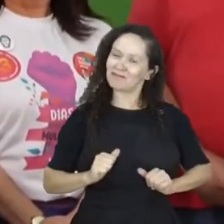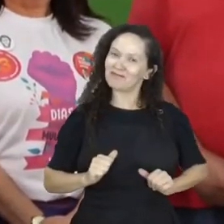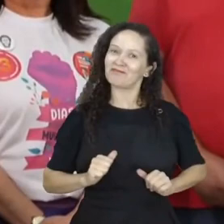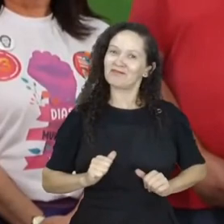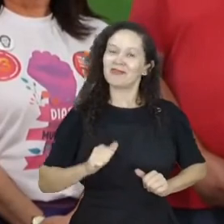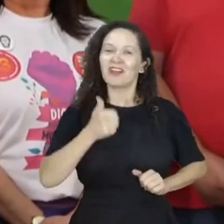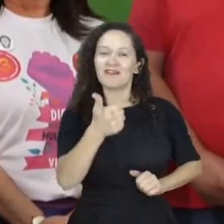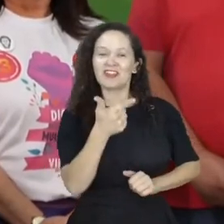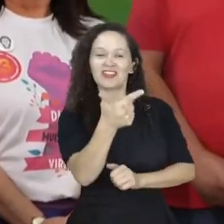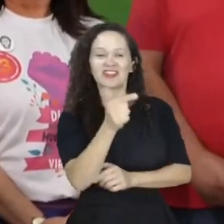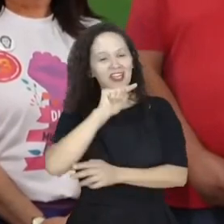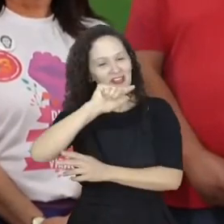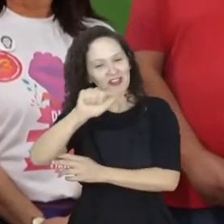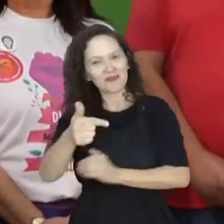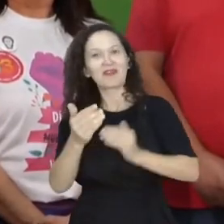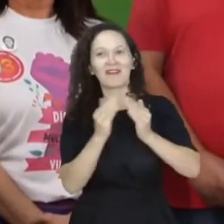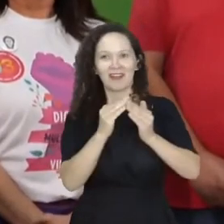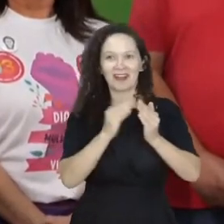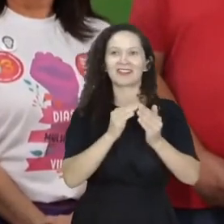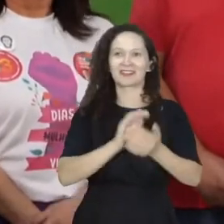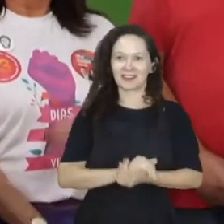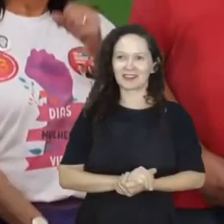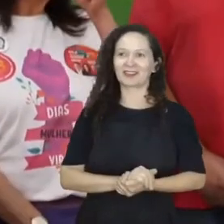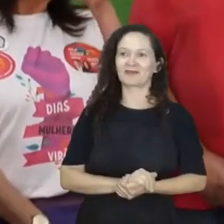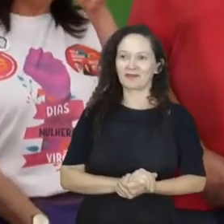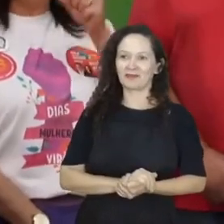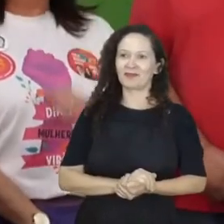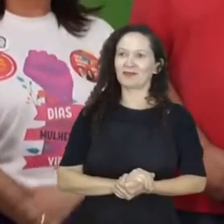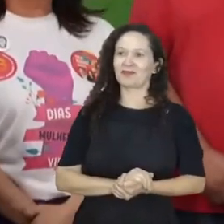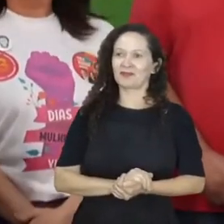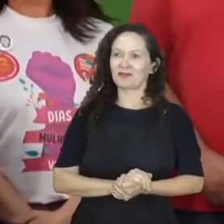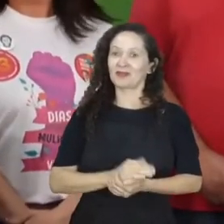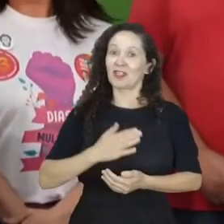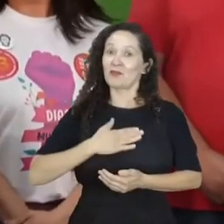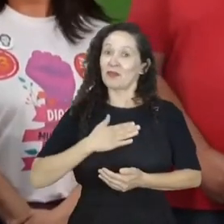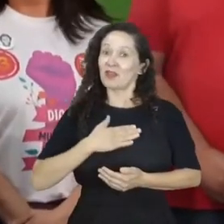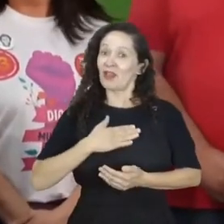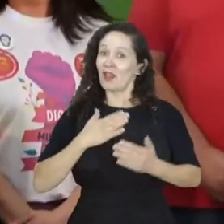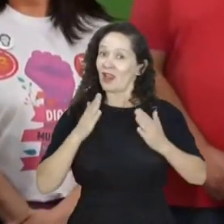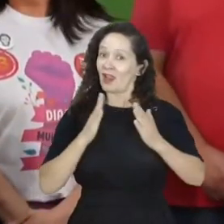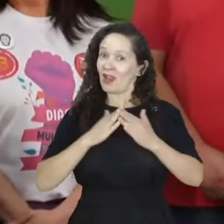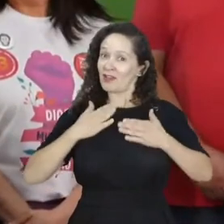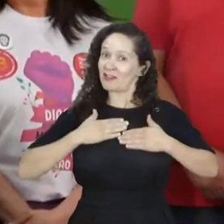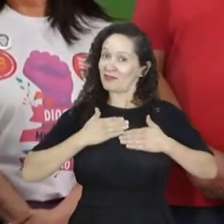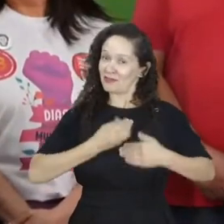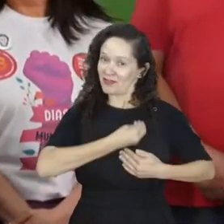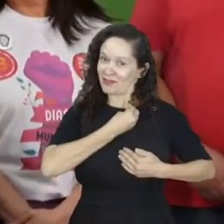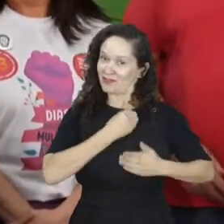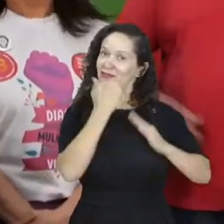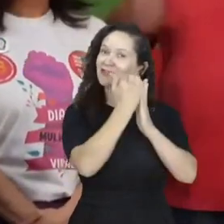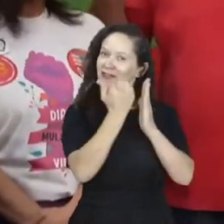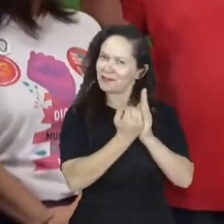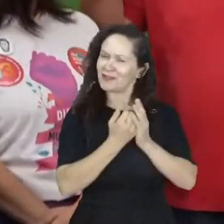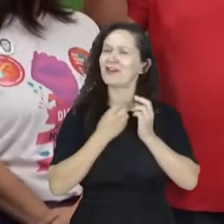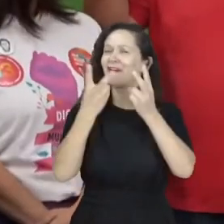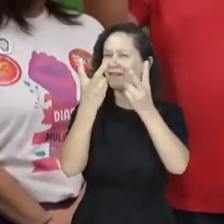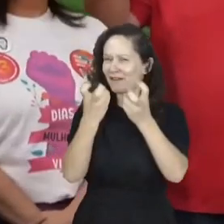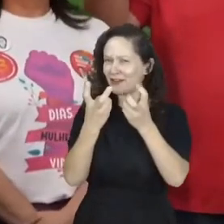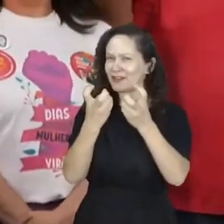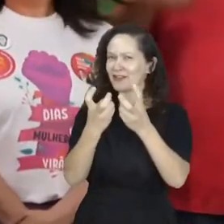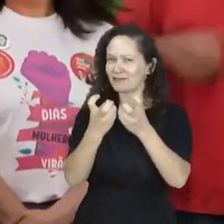geral. Que certamente foi feito com parceria do Minha Casa Minha Vida. Então, veja,